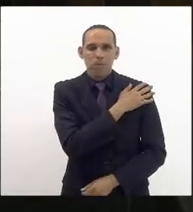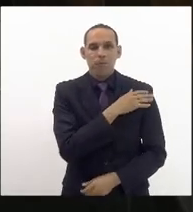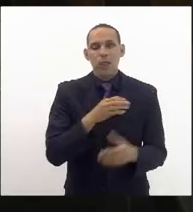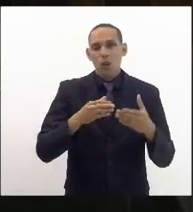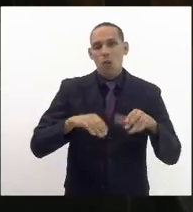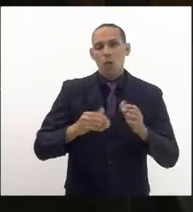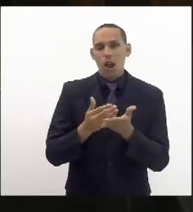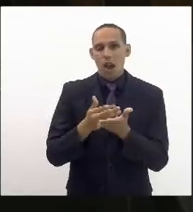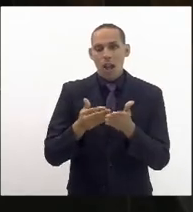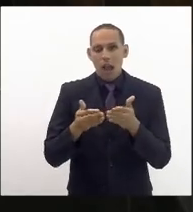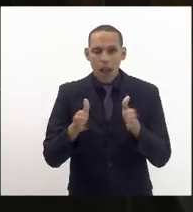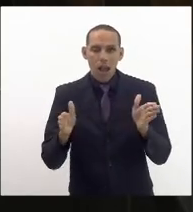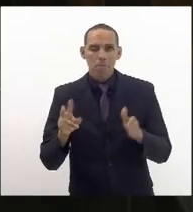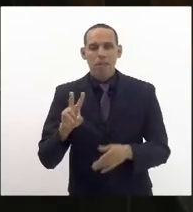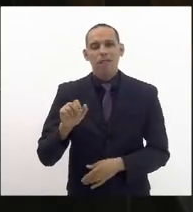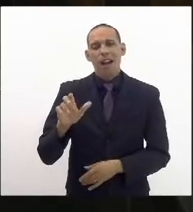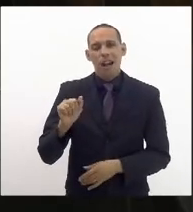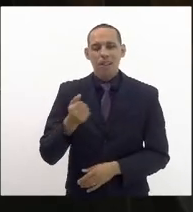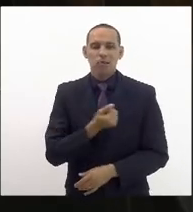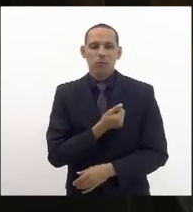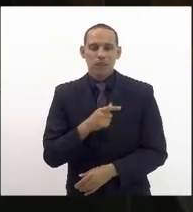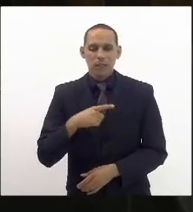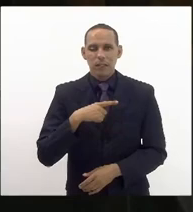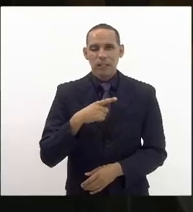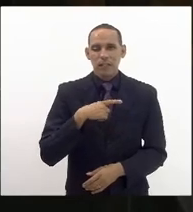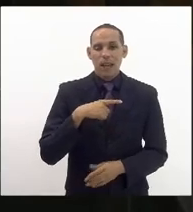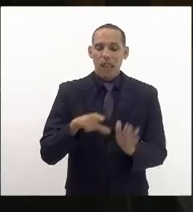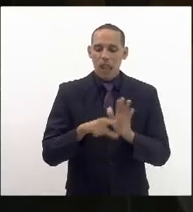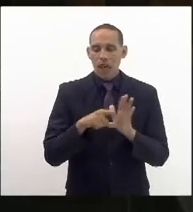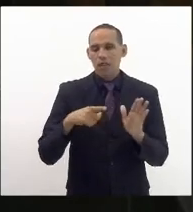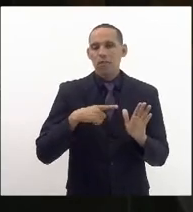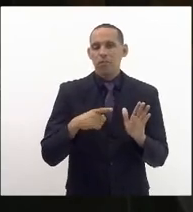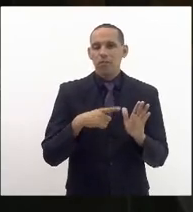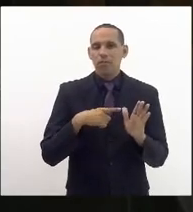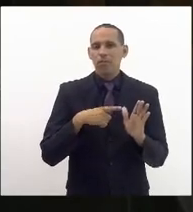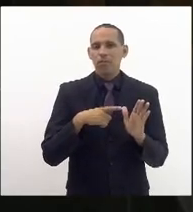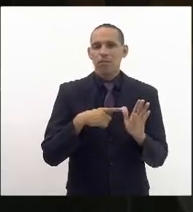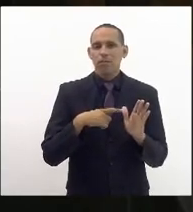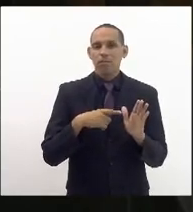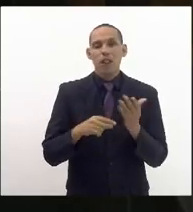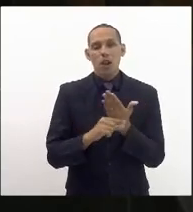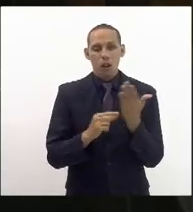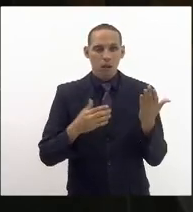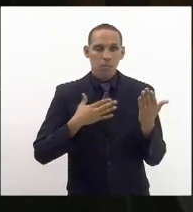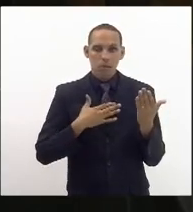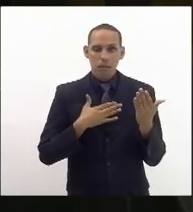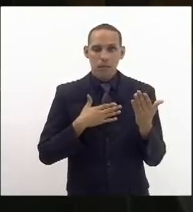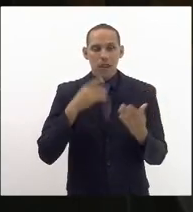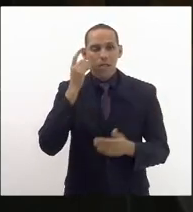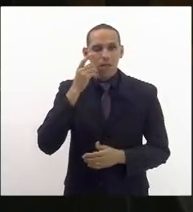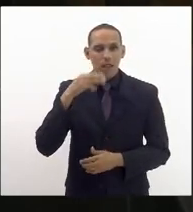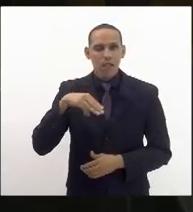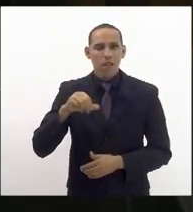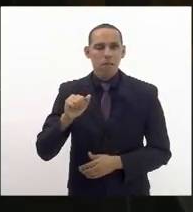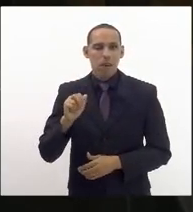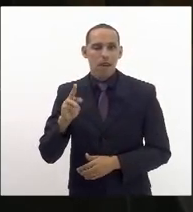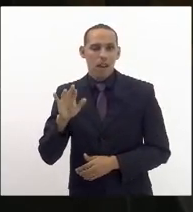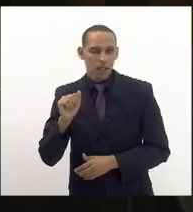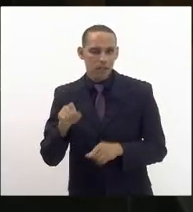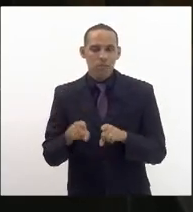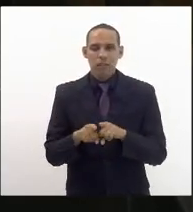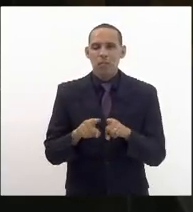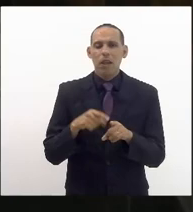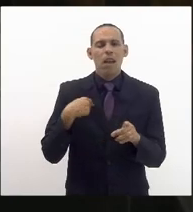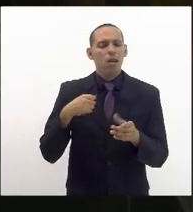tivemos aprovados. Nós temos aqui uma lei, que é uma lei de minha autoria, de autoria da deputada Marta Rocha, que eu batalho